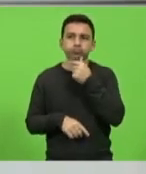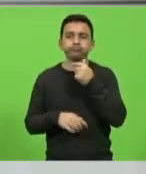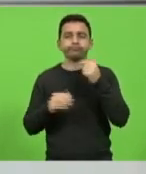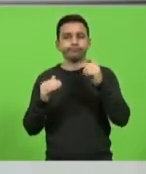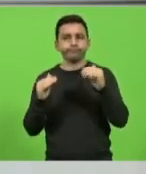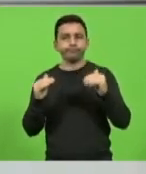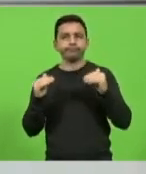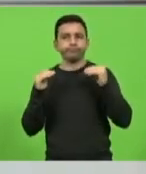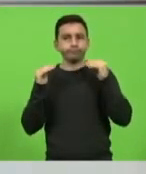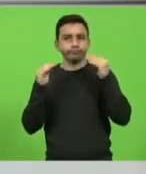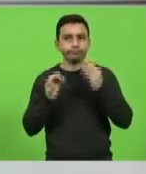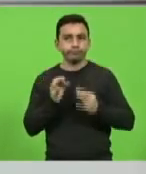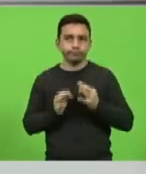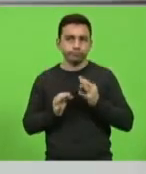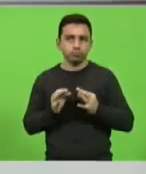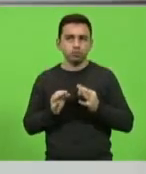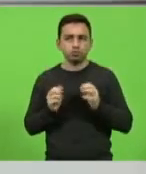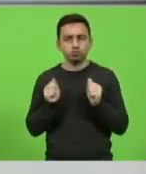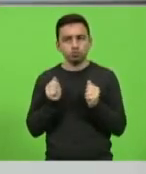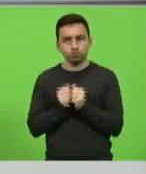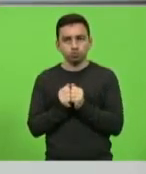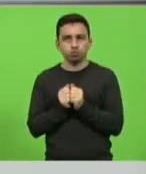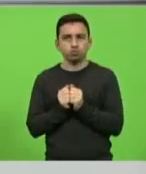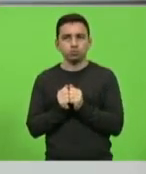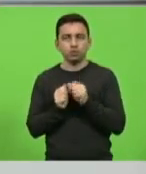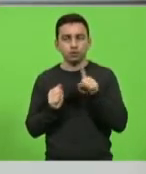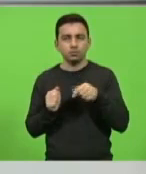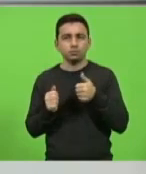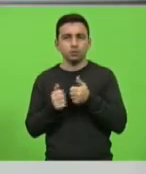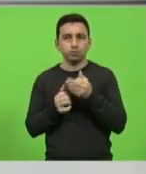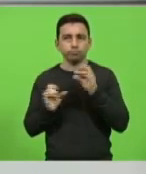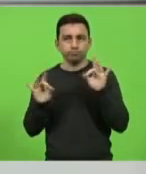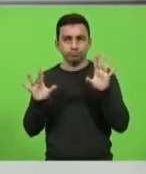comigo compõem este tribunal especial.